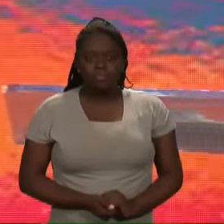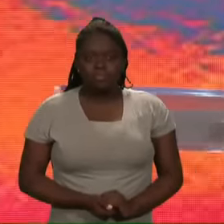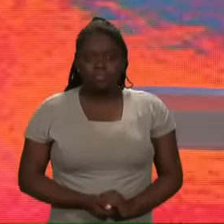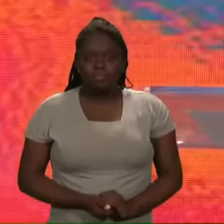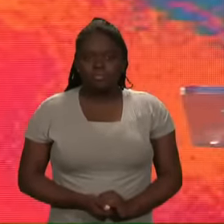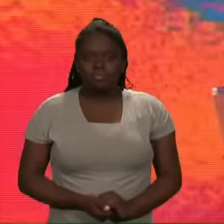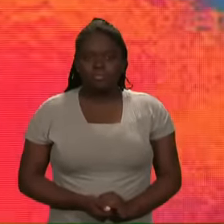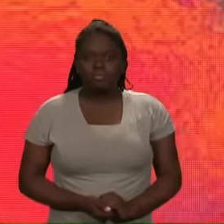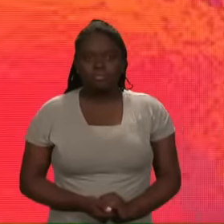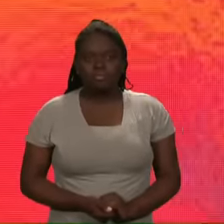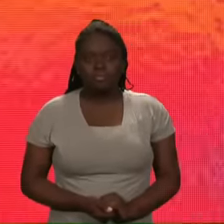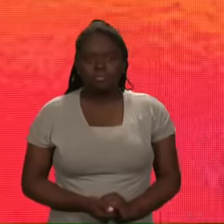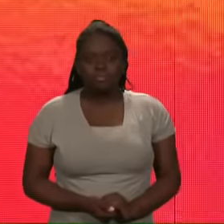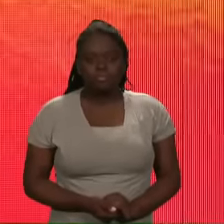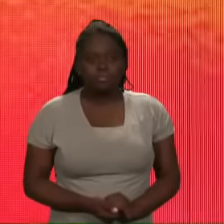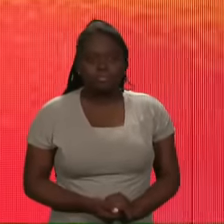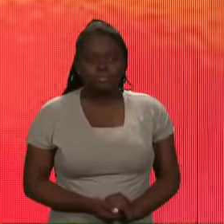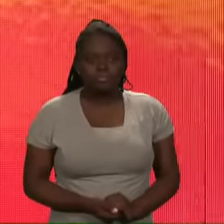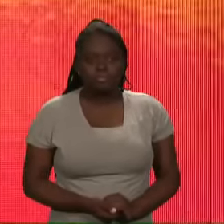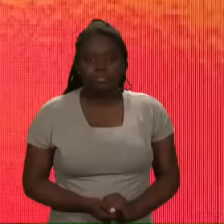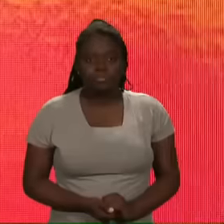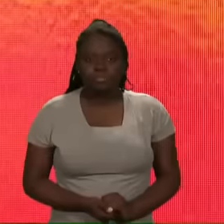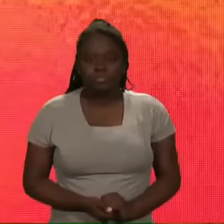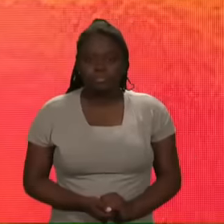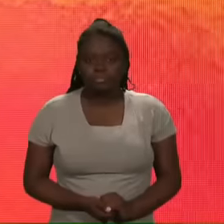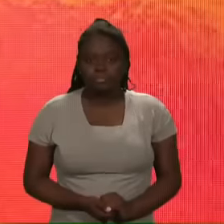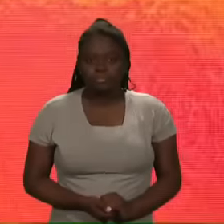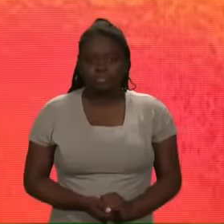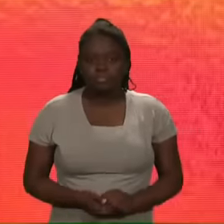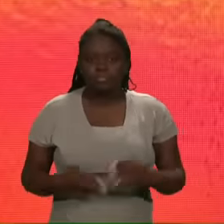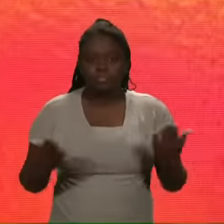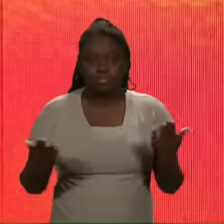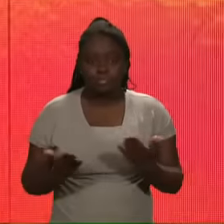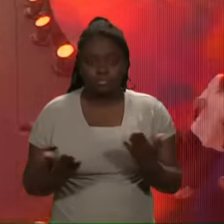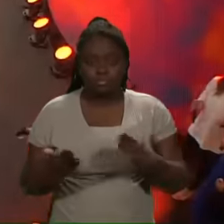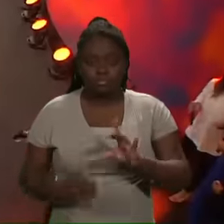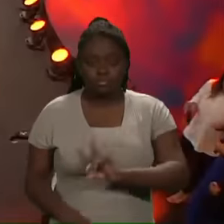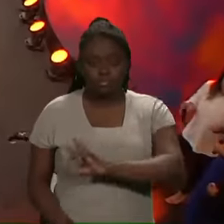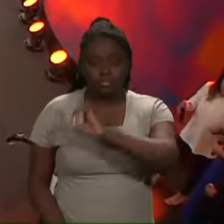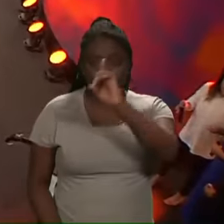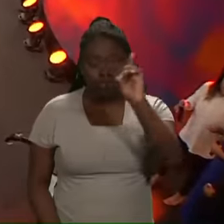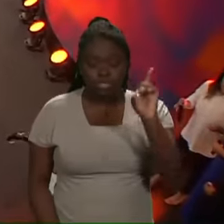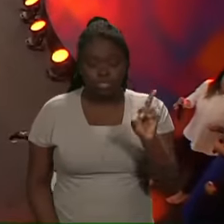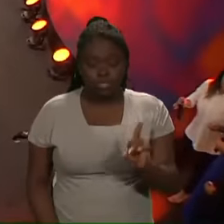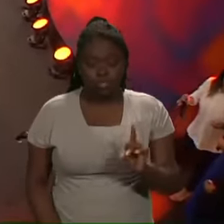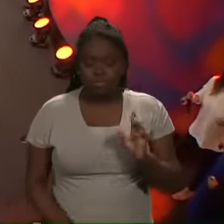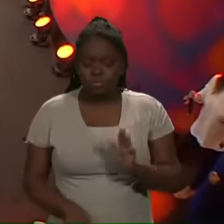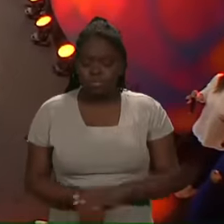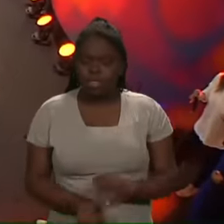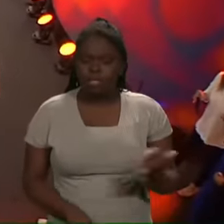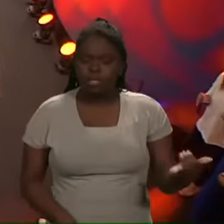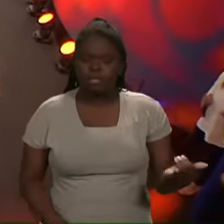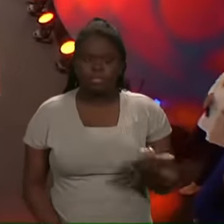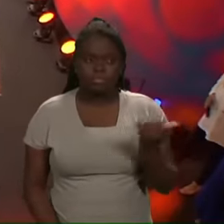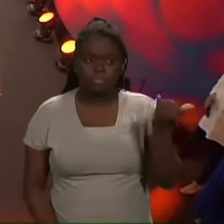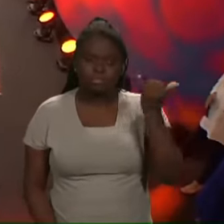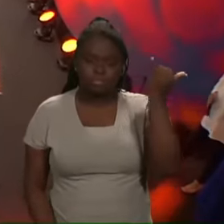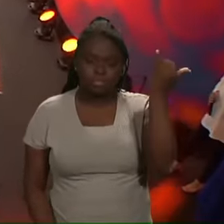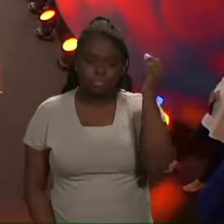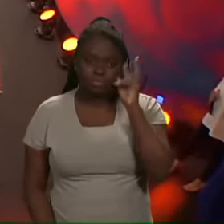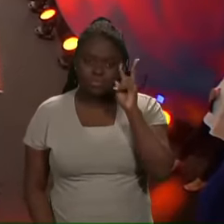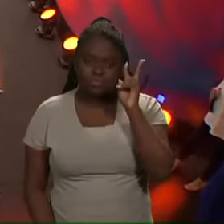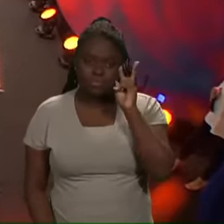Esse é o dia mais importante na história de